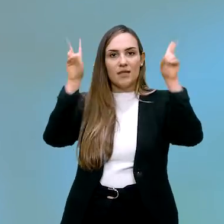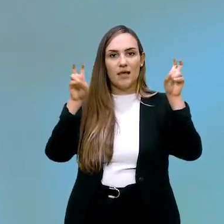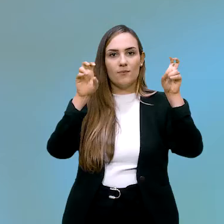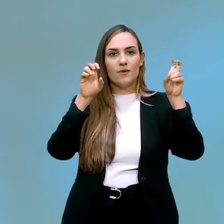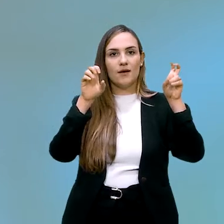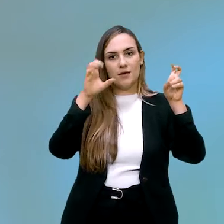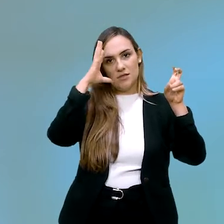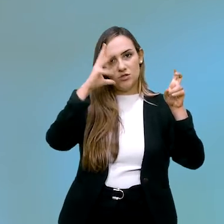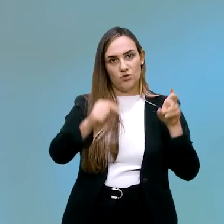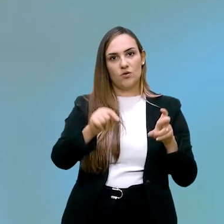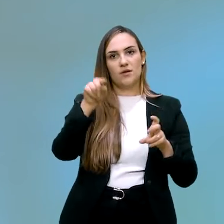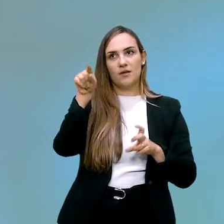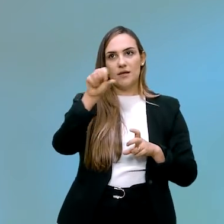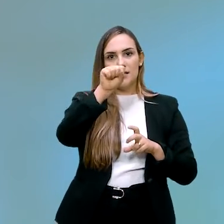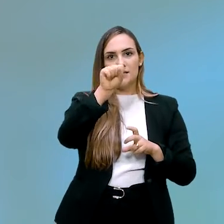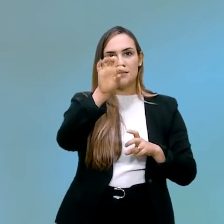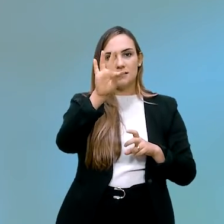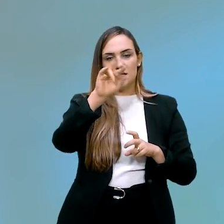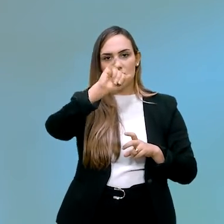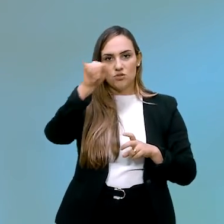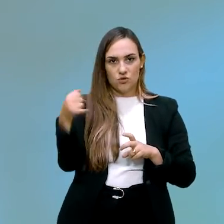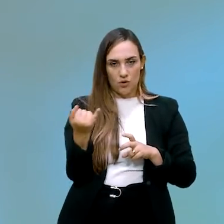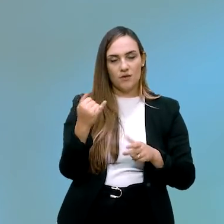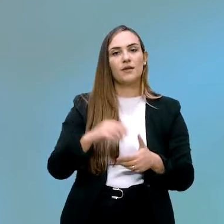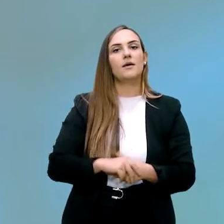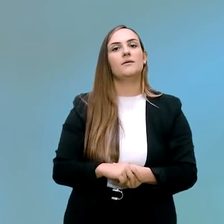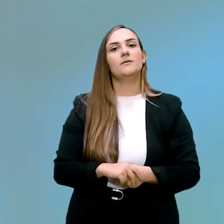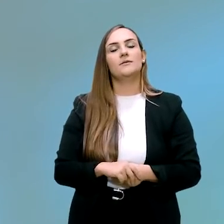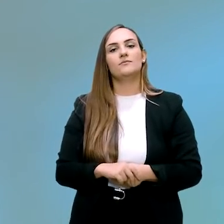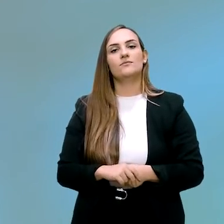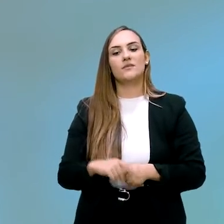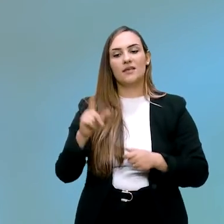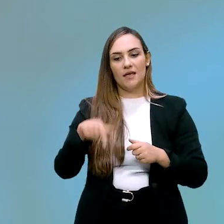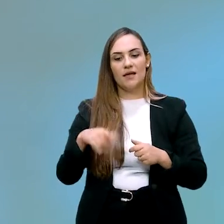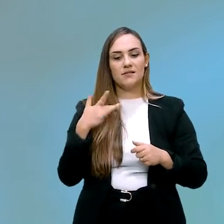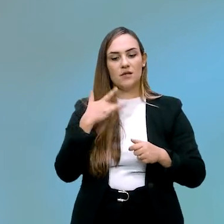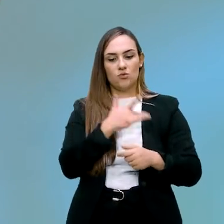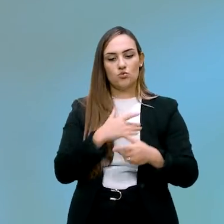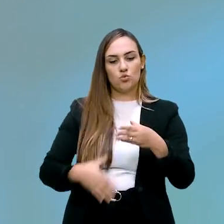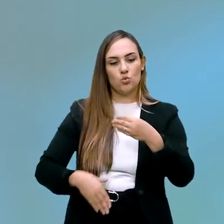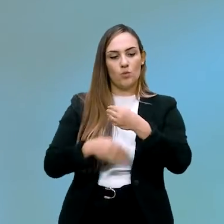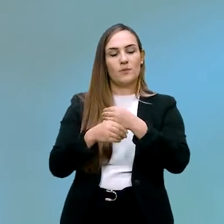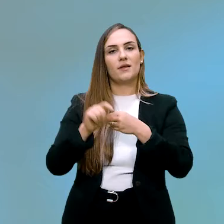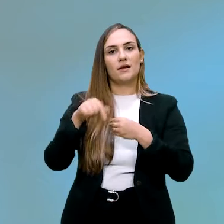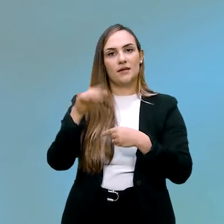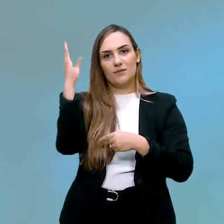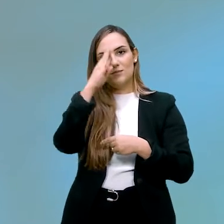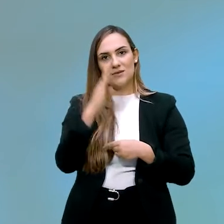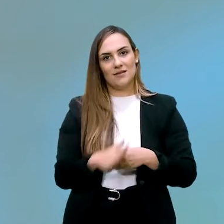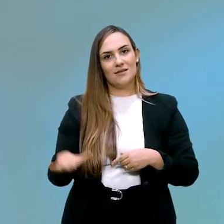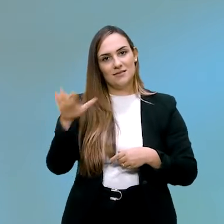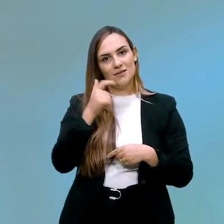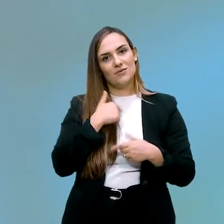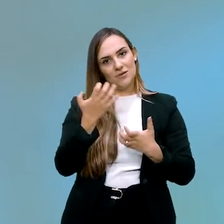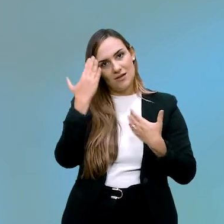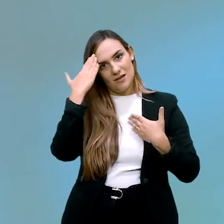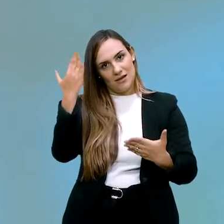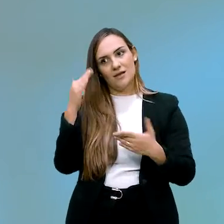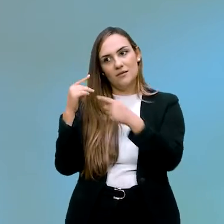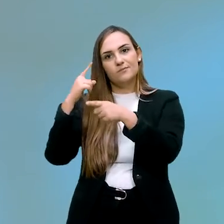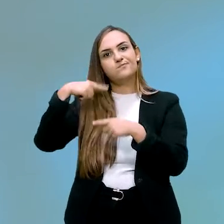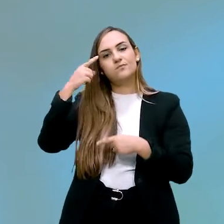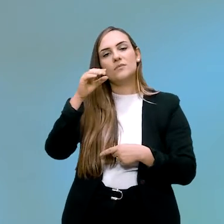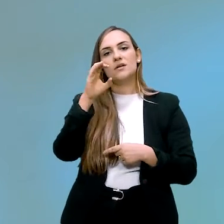STJ e o oferecimento da saúde suplementar no Brasil. O entrevistado, apresentando ele mais uma vez, foi o